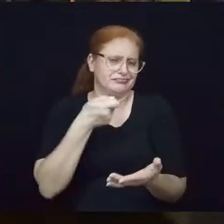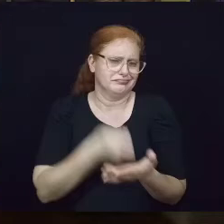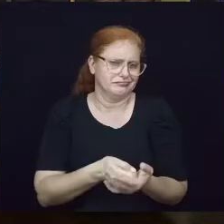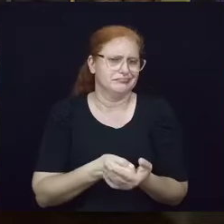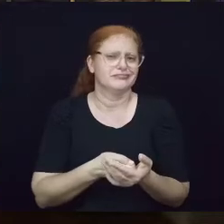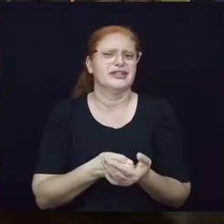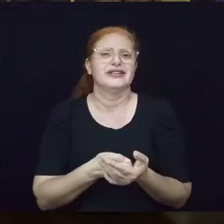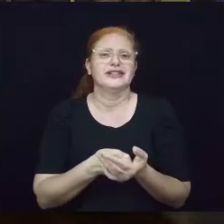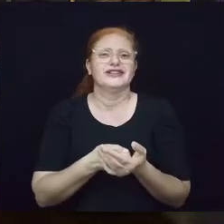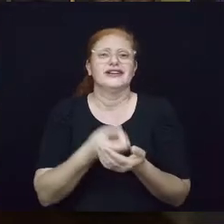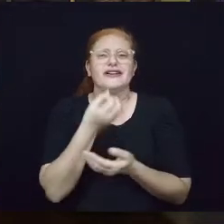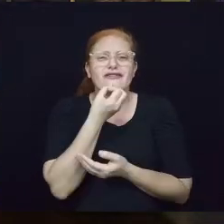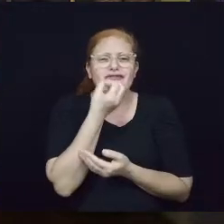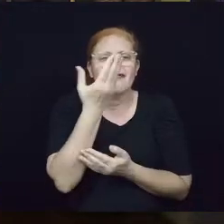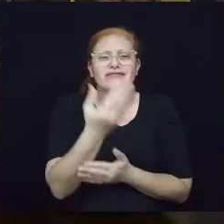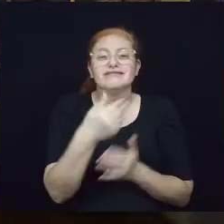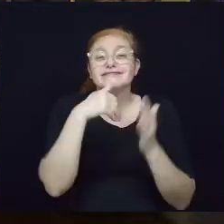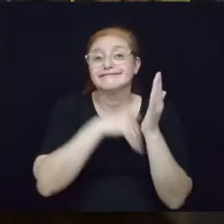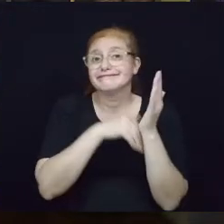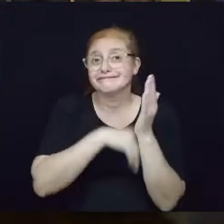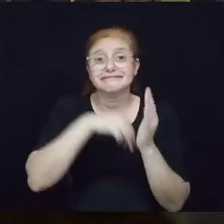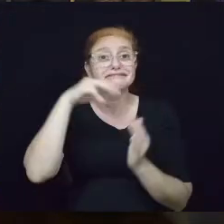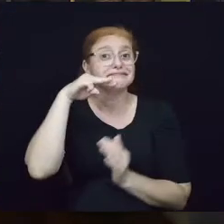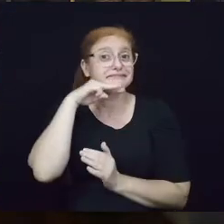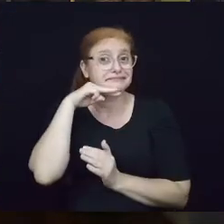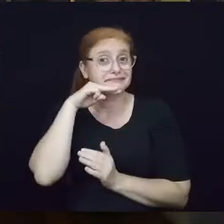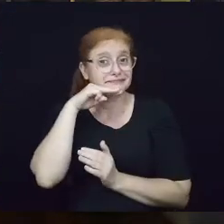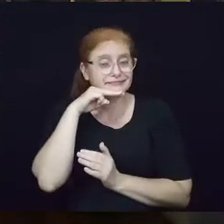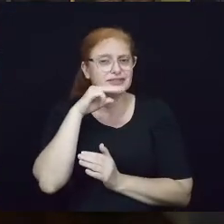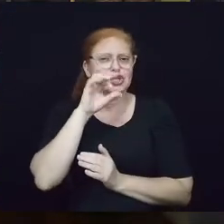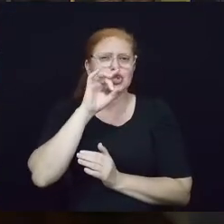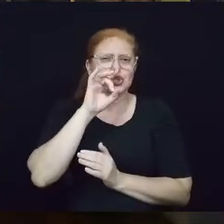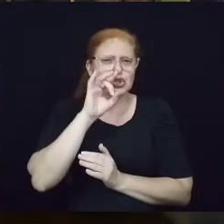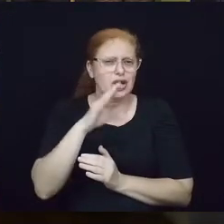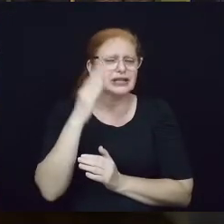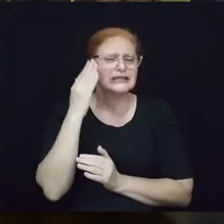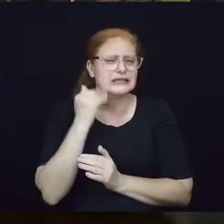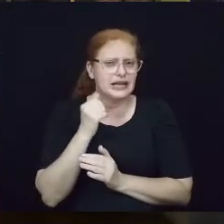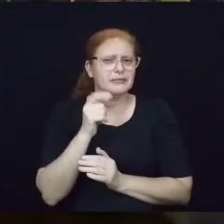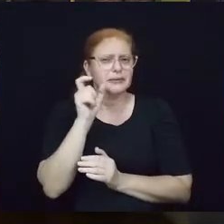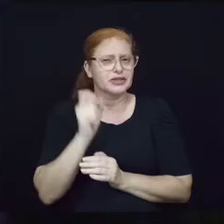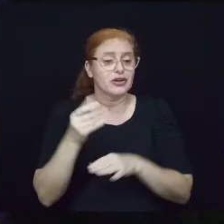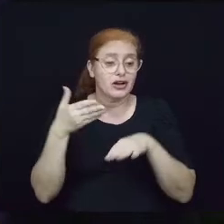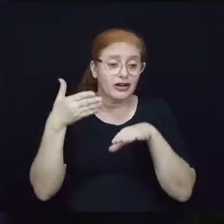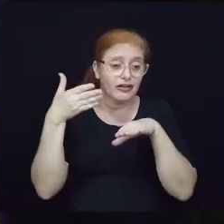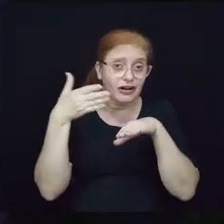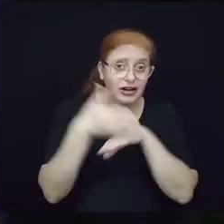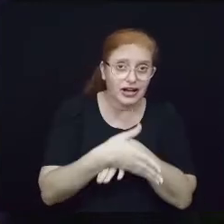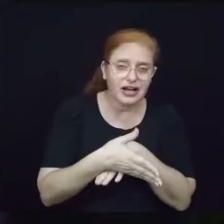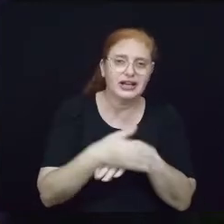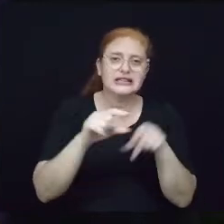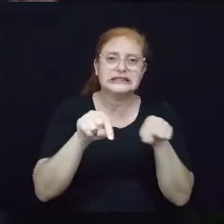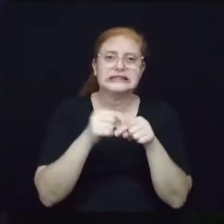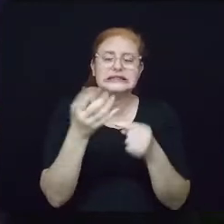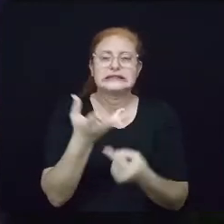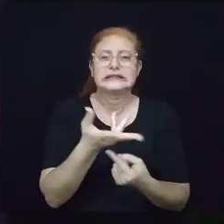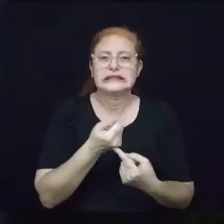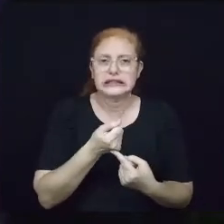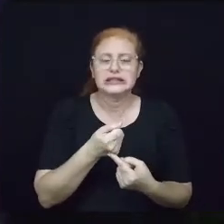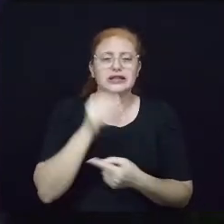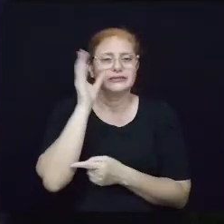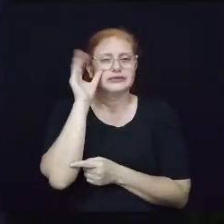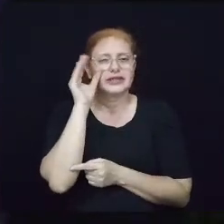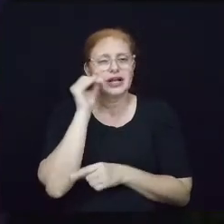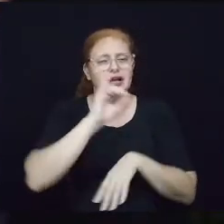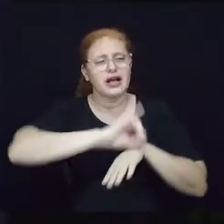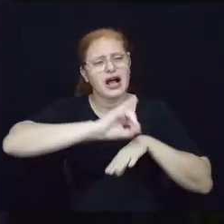de compartilhar um segredo do Mauro, que só conhece quem vai até o ateliê, mas que, observando